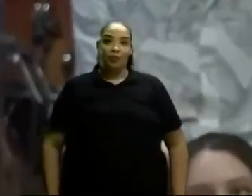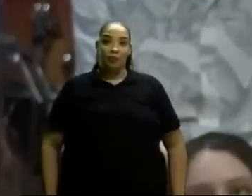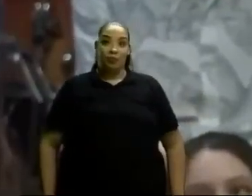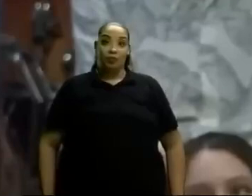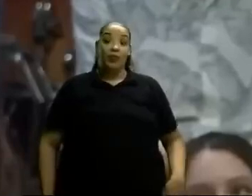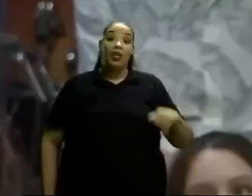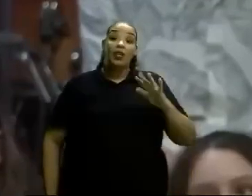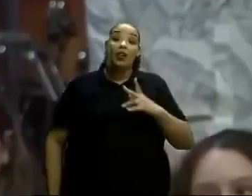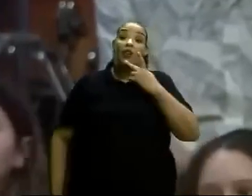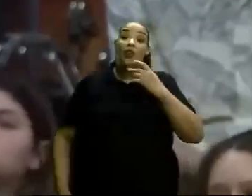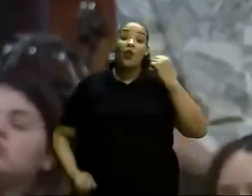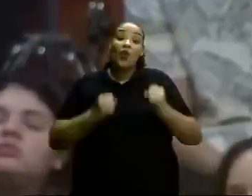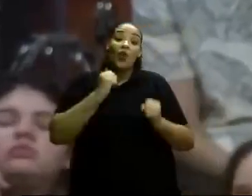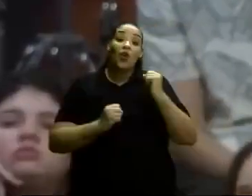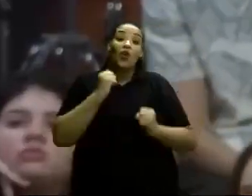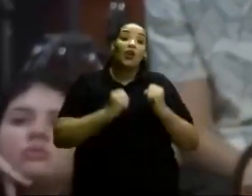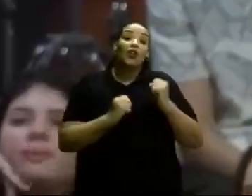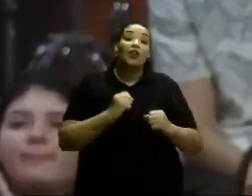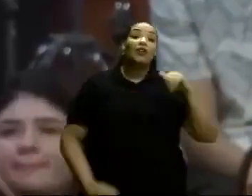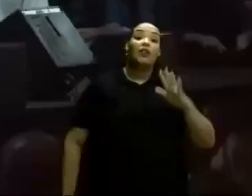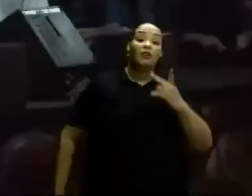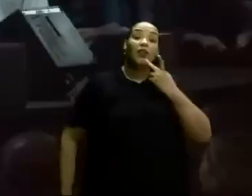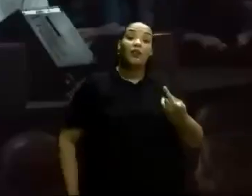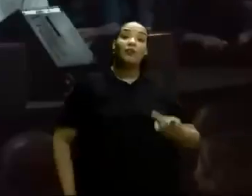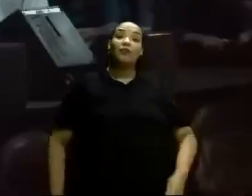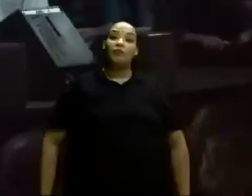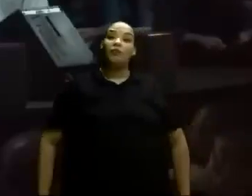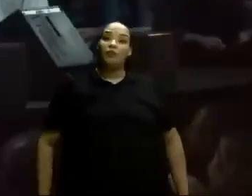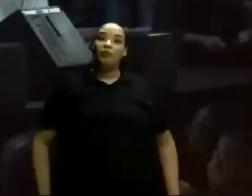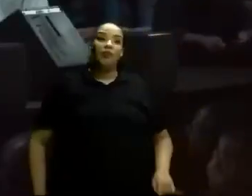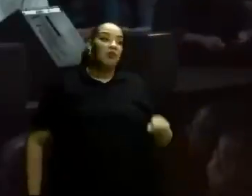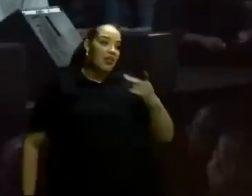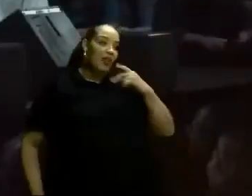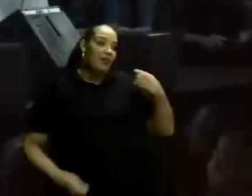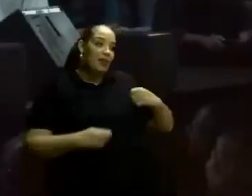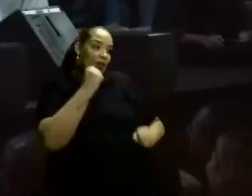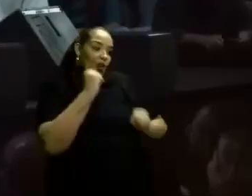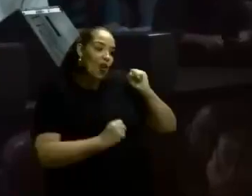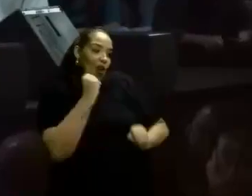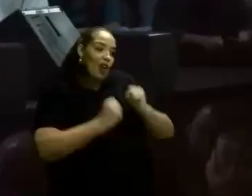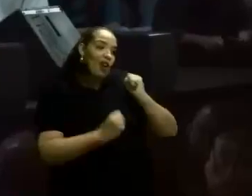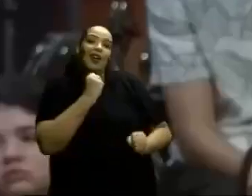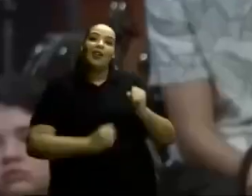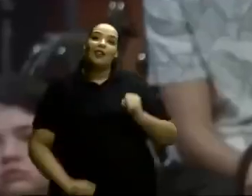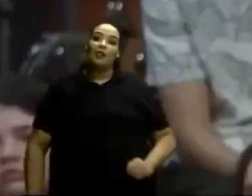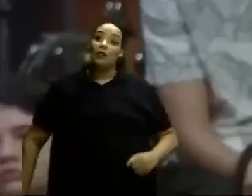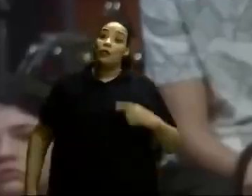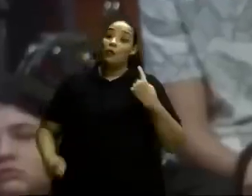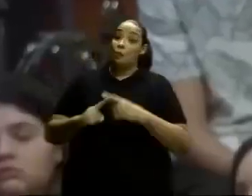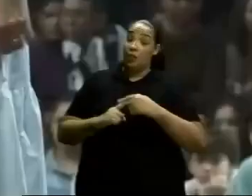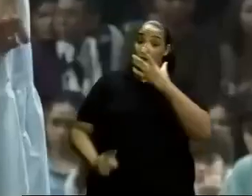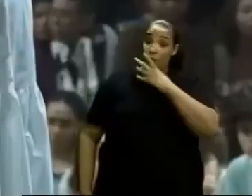Quem falou que ia correr de um lado para o outro? Eu quero ver você correr hoje aqui então de um lado para o outro. Porque o